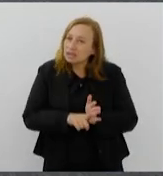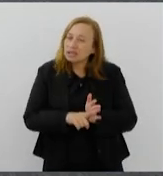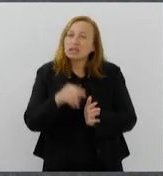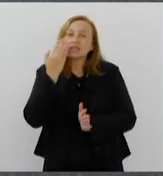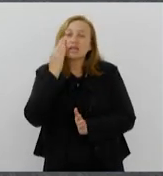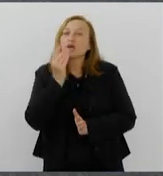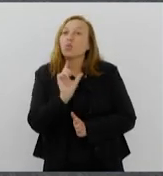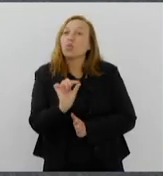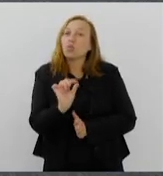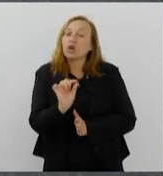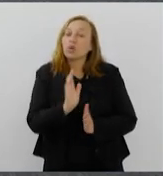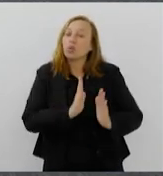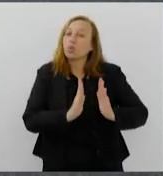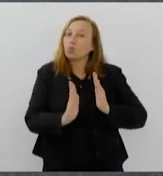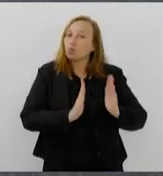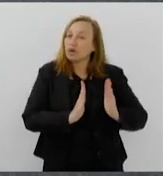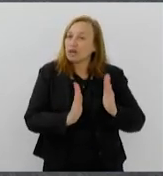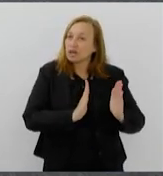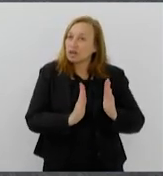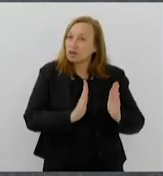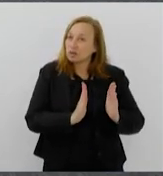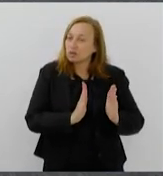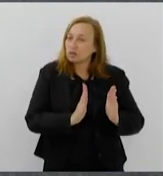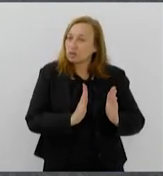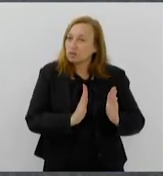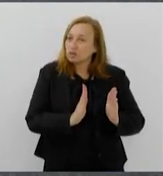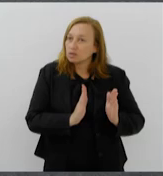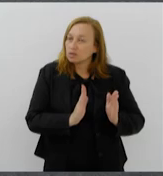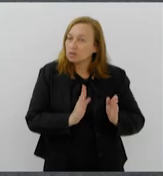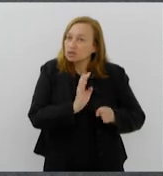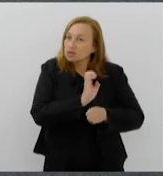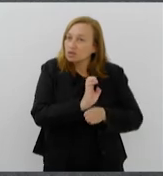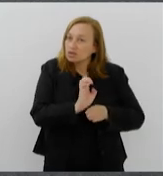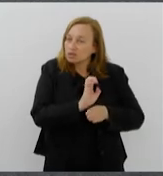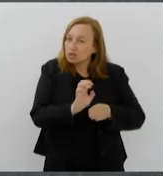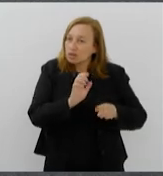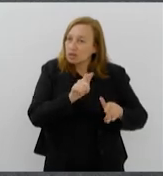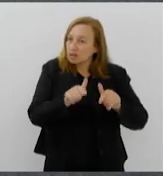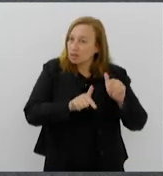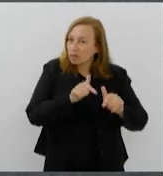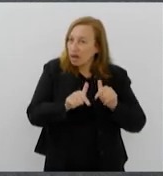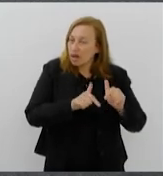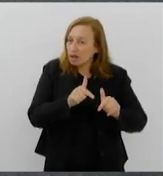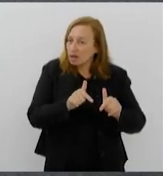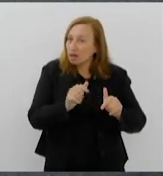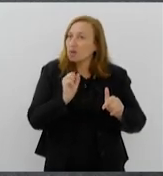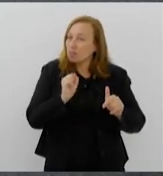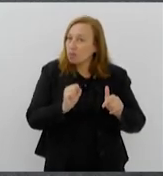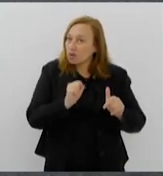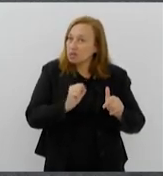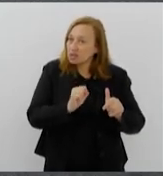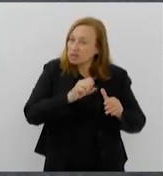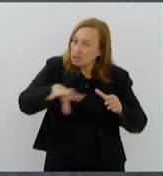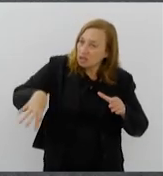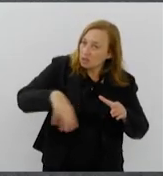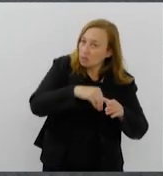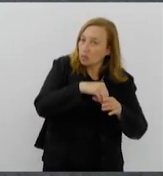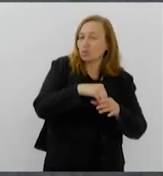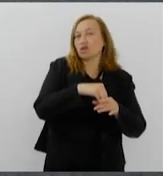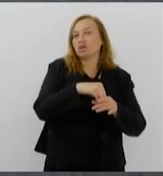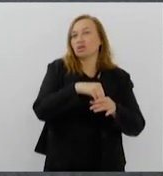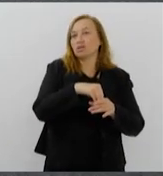que o tempo de estágio experimental deva ser contabilizado para